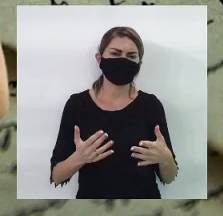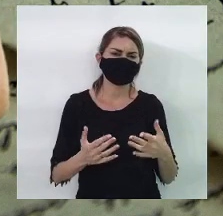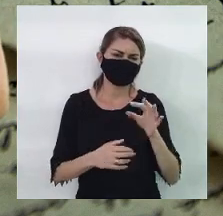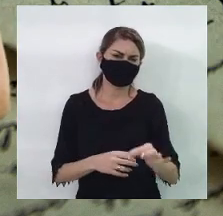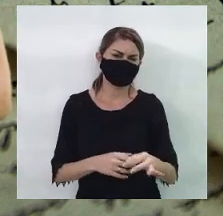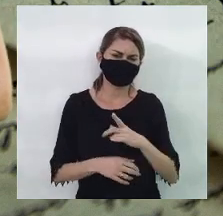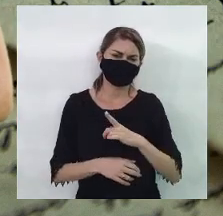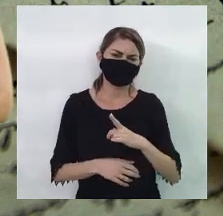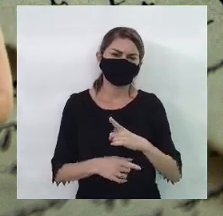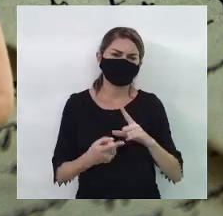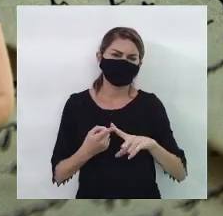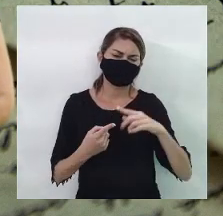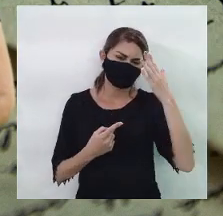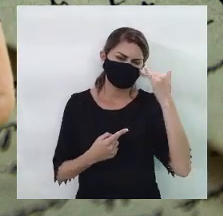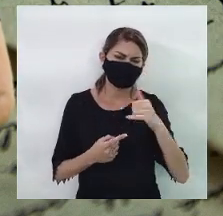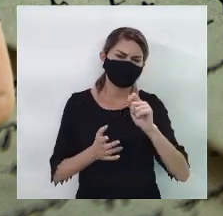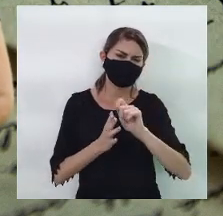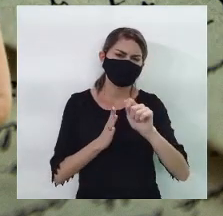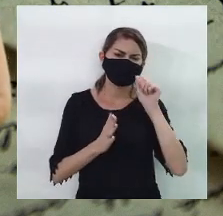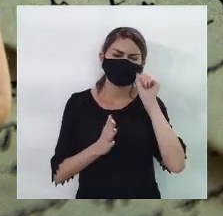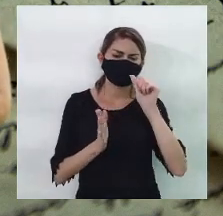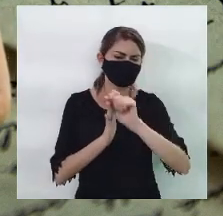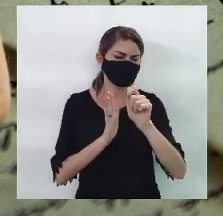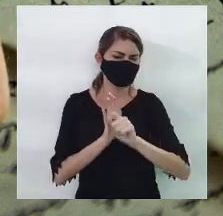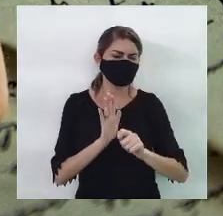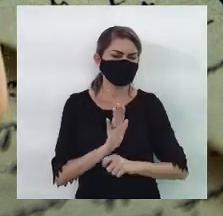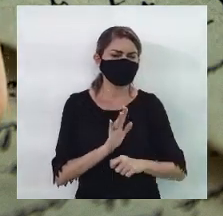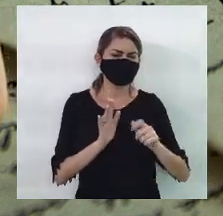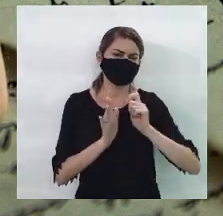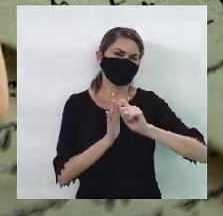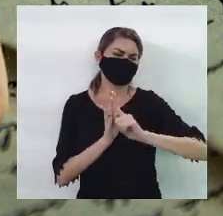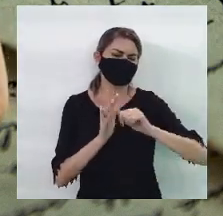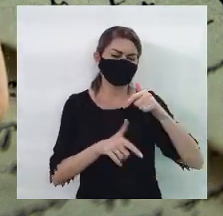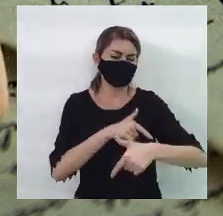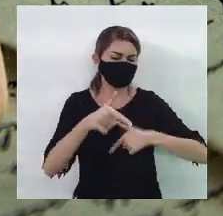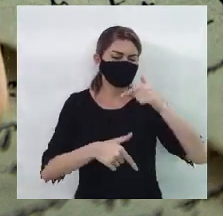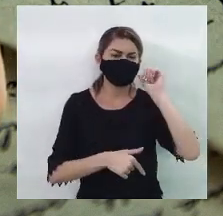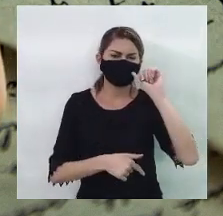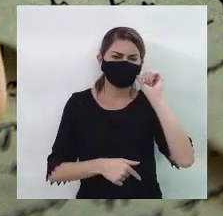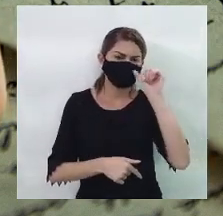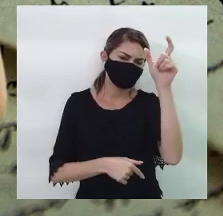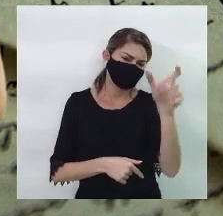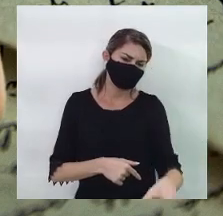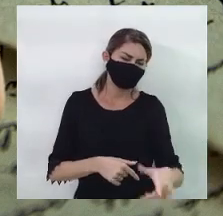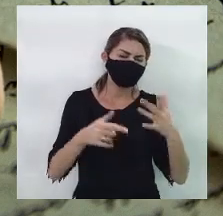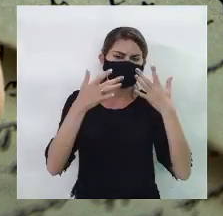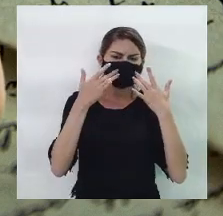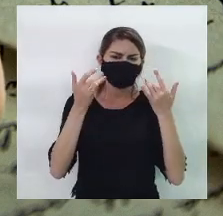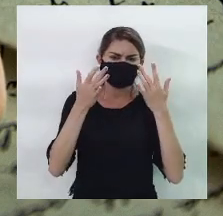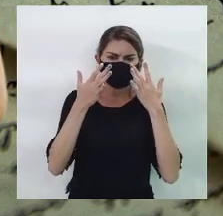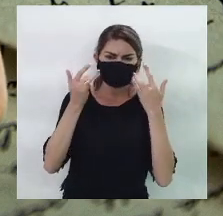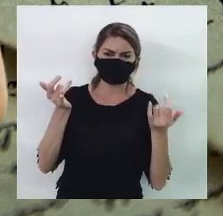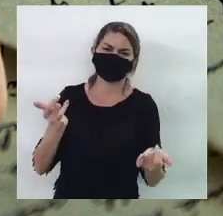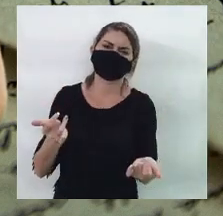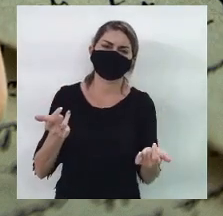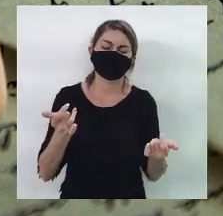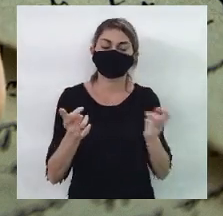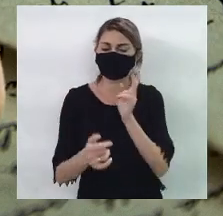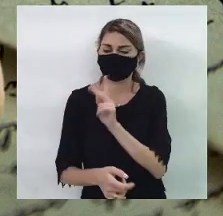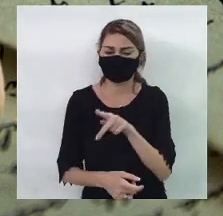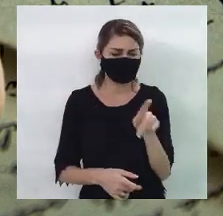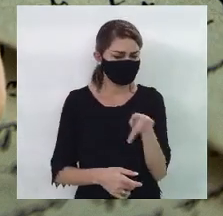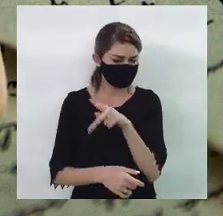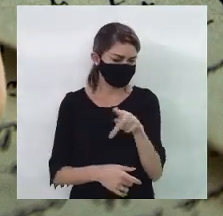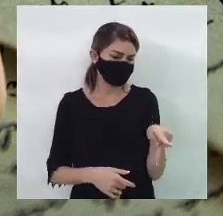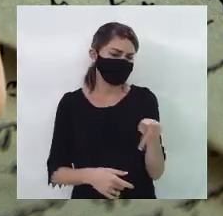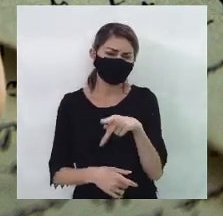o quê? Sabemos que é uma escritora feminista, é uma escritora que trabalha a mulher nos seus dramas, certo? É